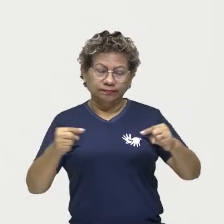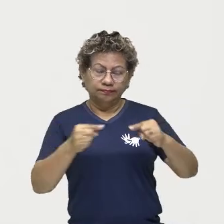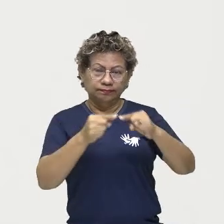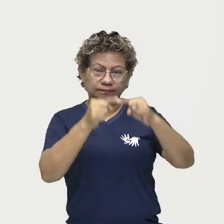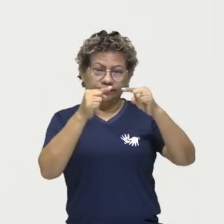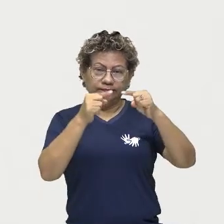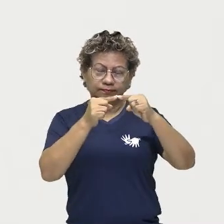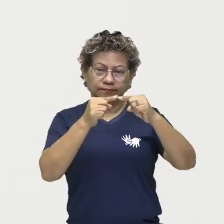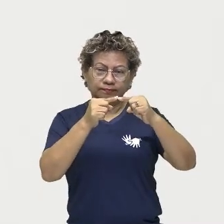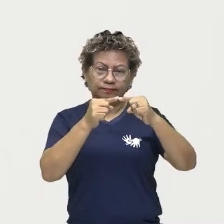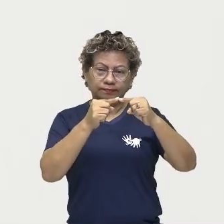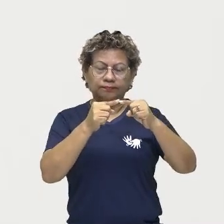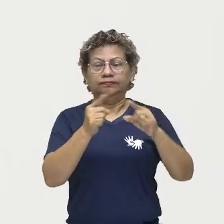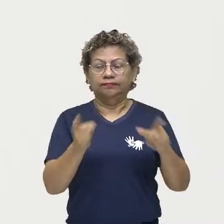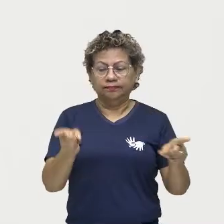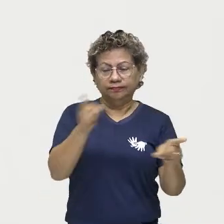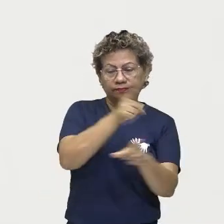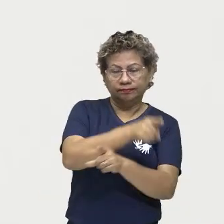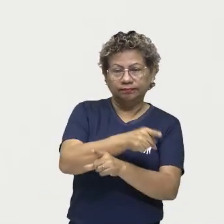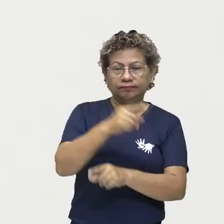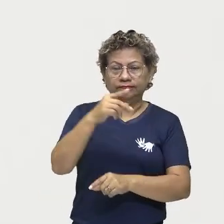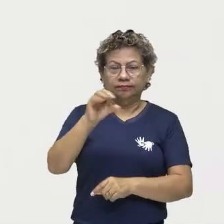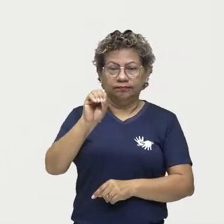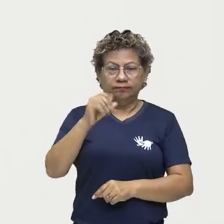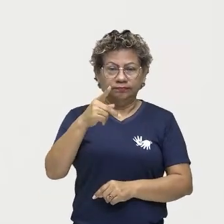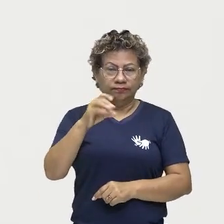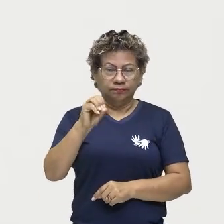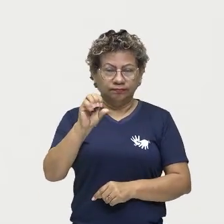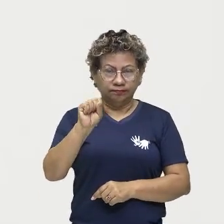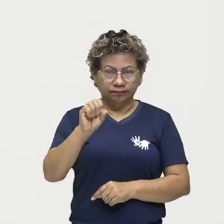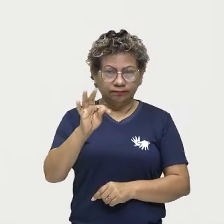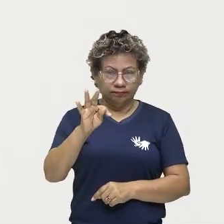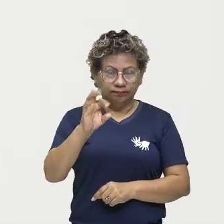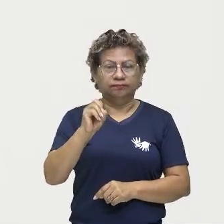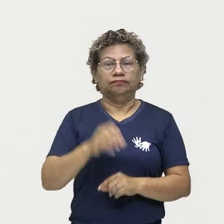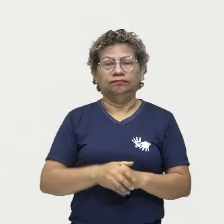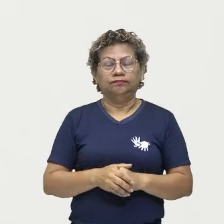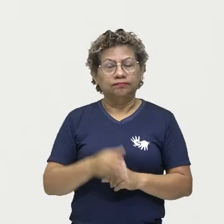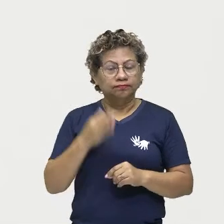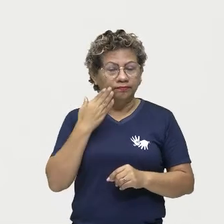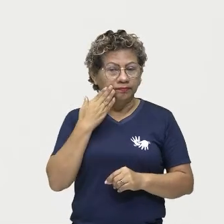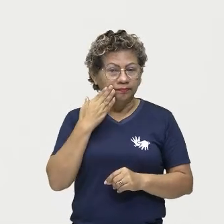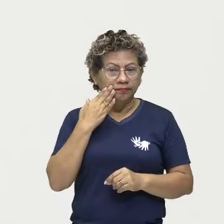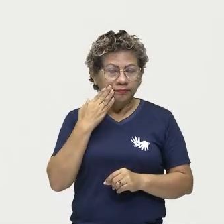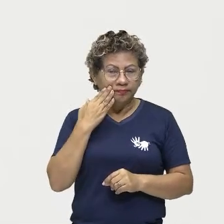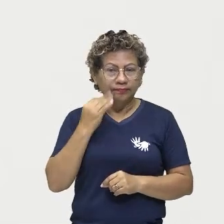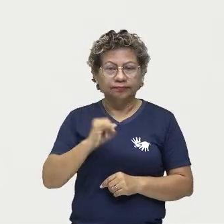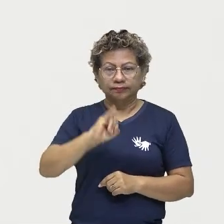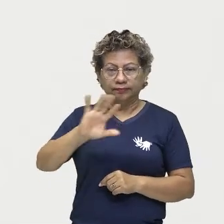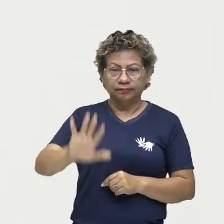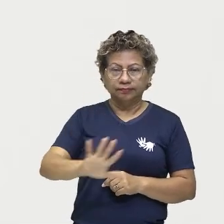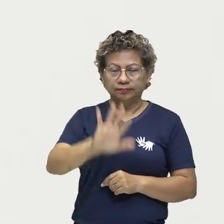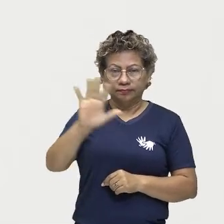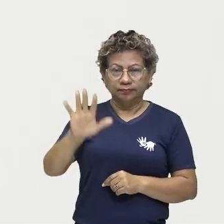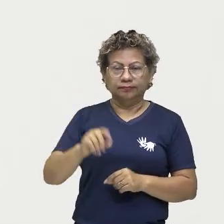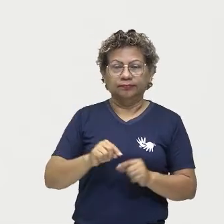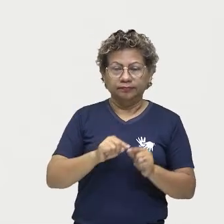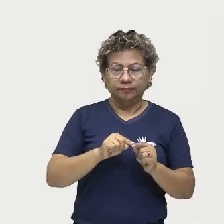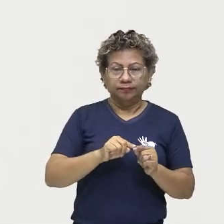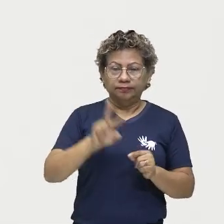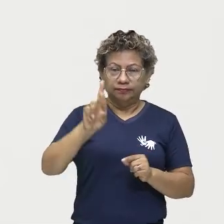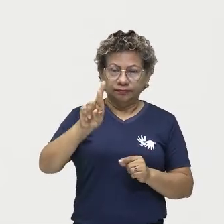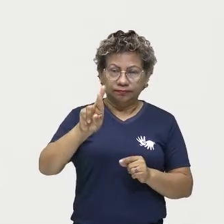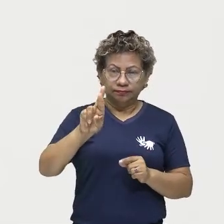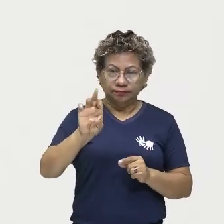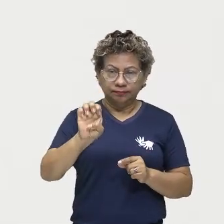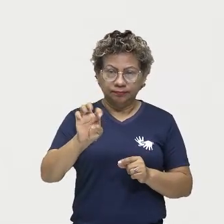do lado oposto. Então, partindo aqui do vértice C, nós vamos determinar uma reta